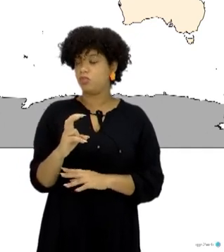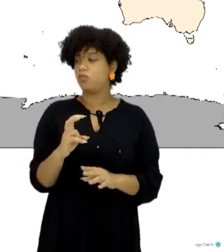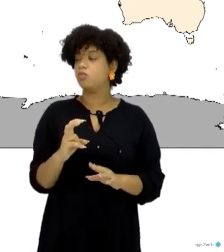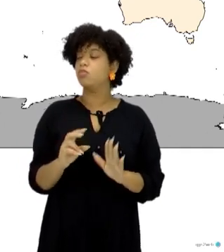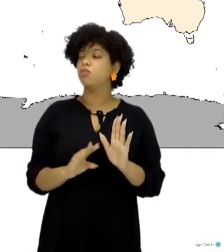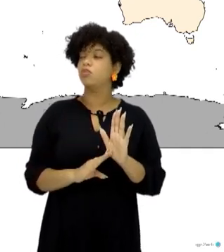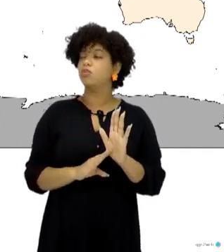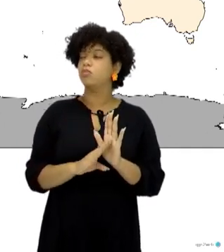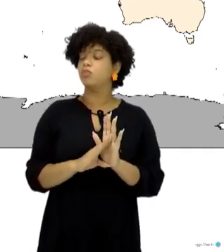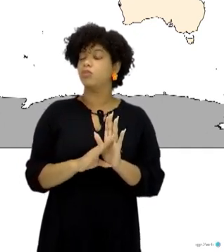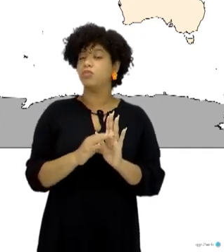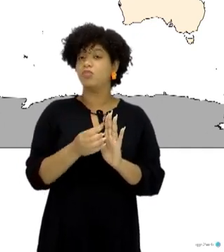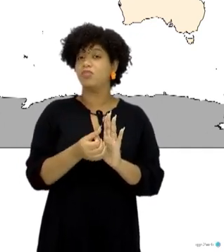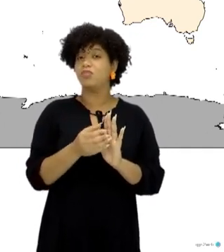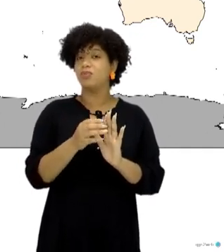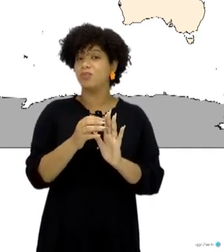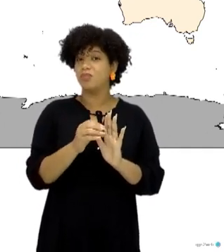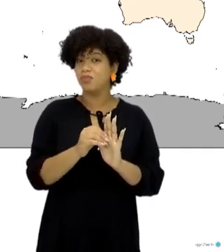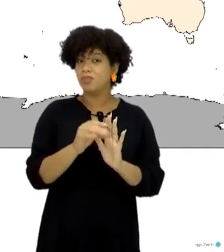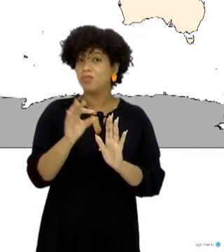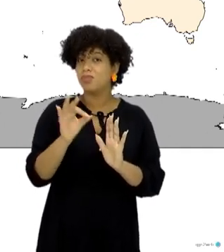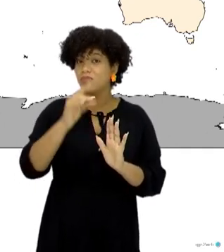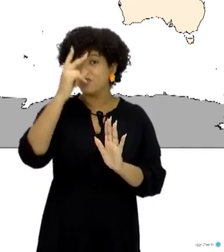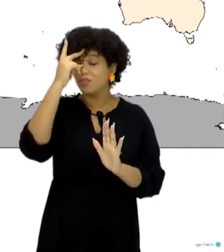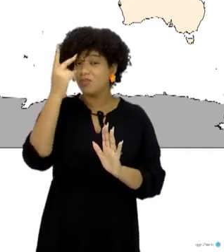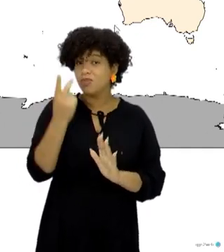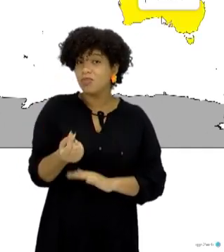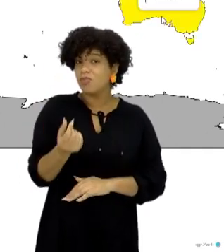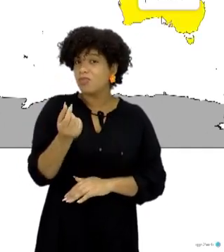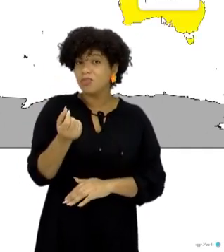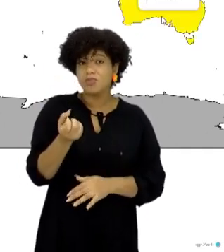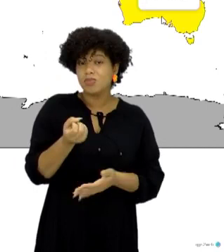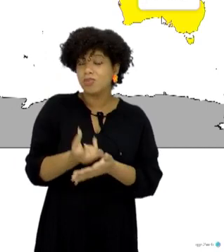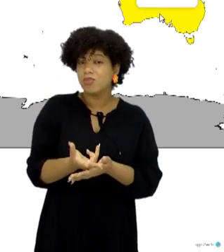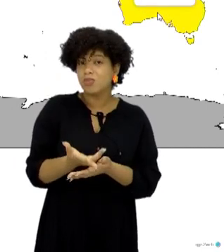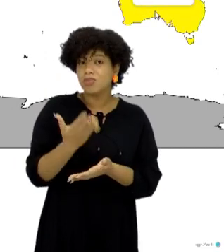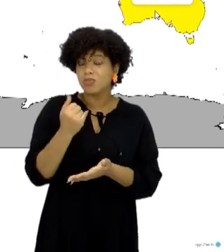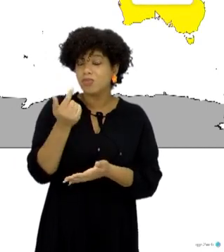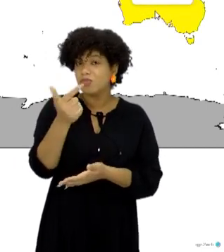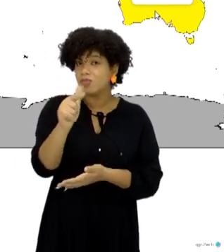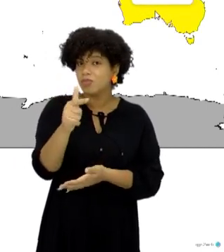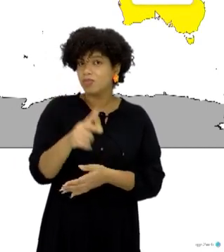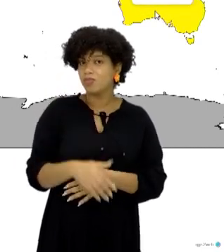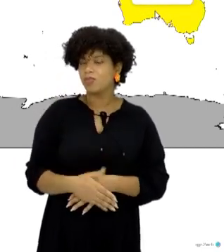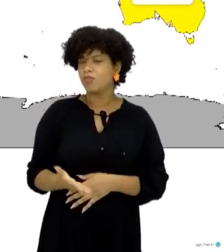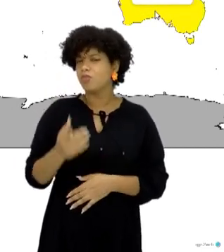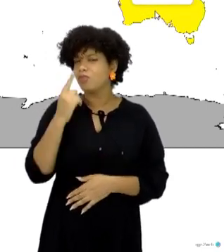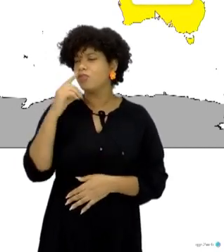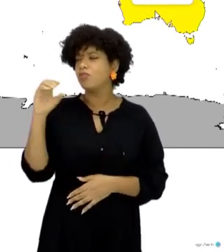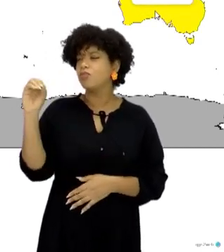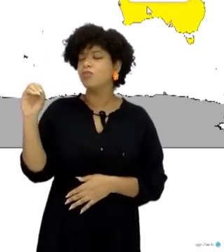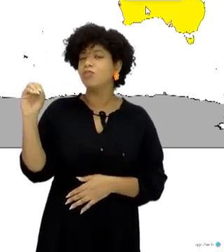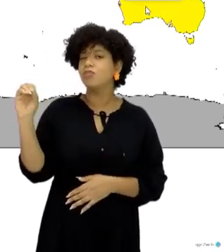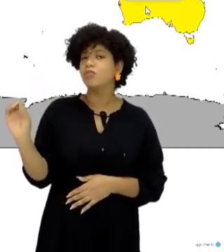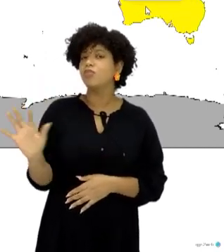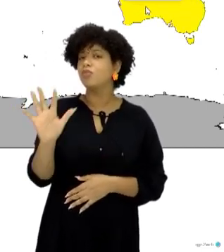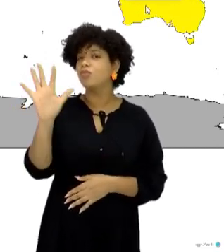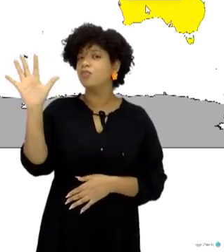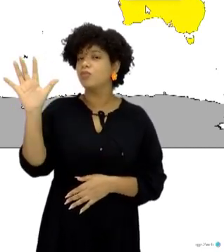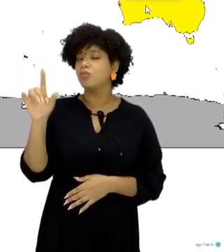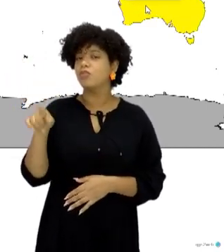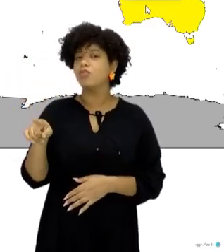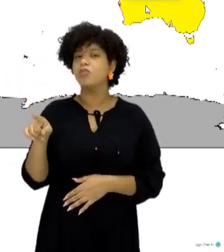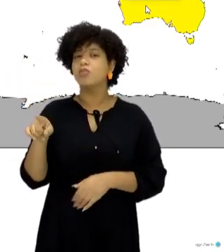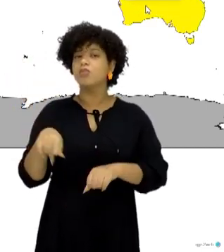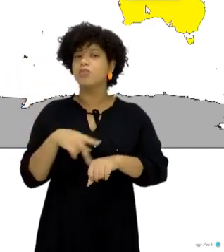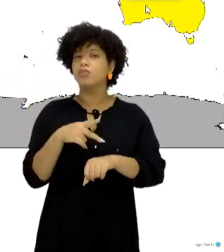60% da população com falta de dinheiro para alimento. E vamos ver a Austrália, né? Da Oceania, de 8% para